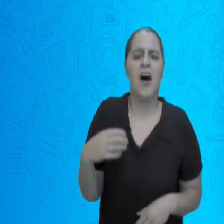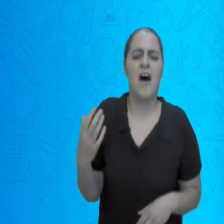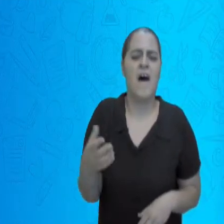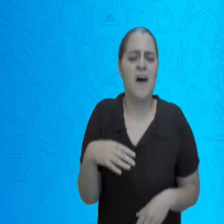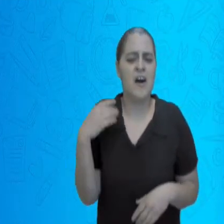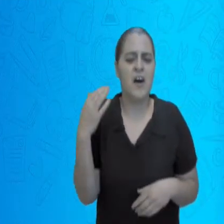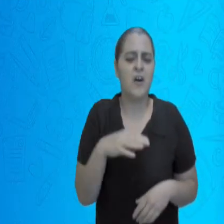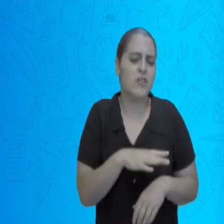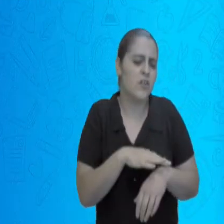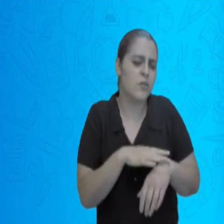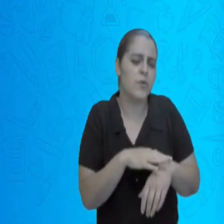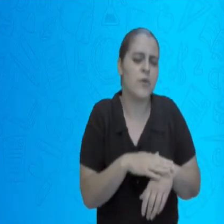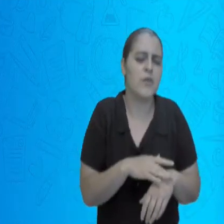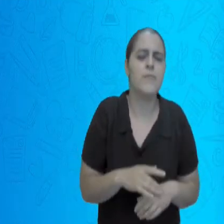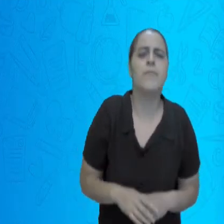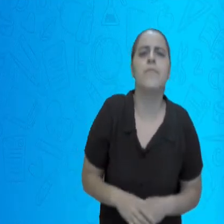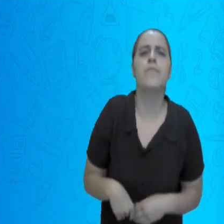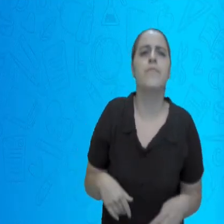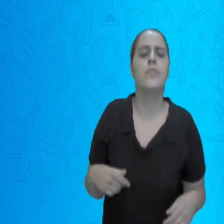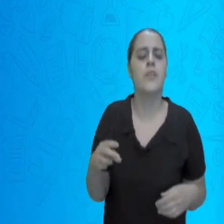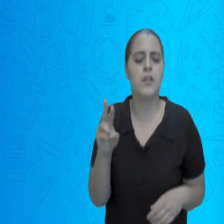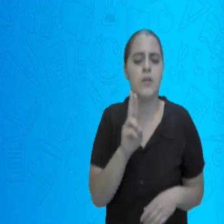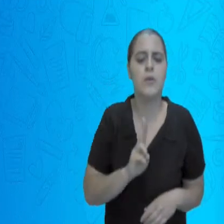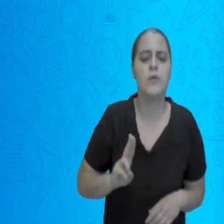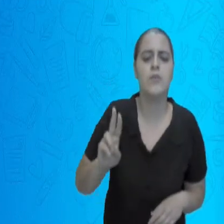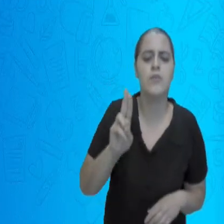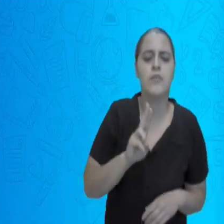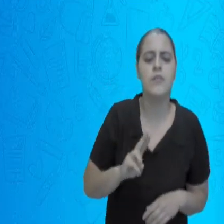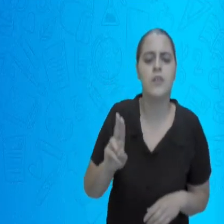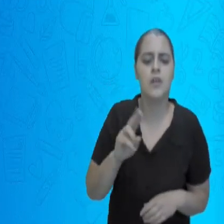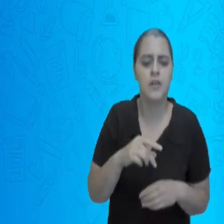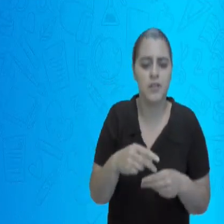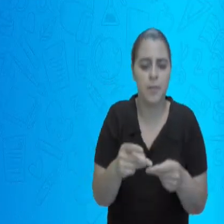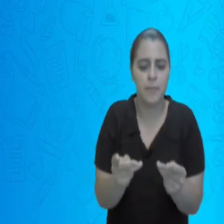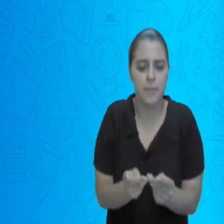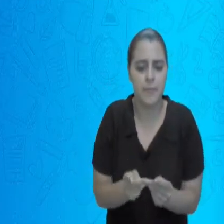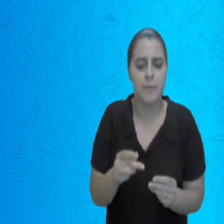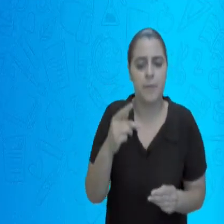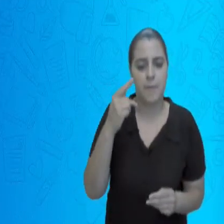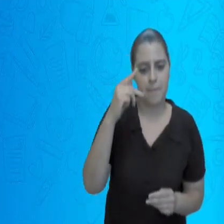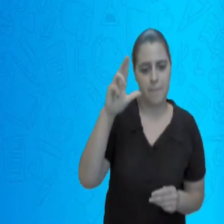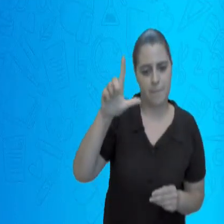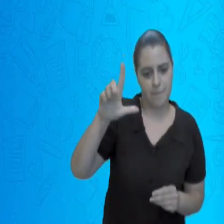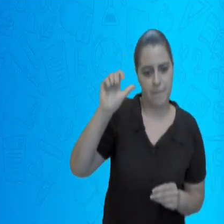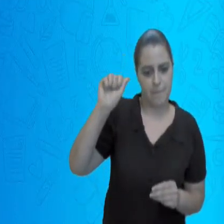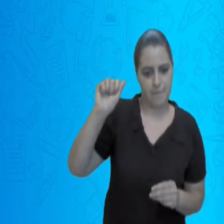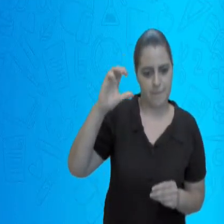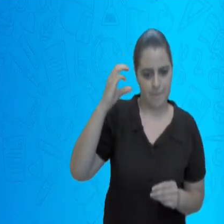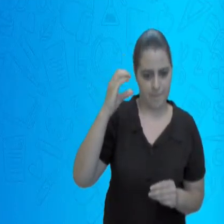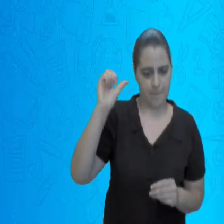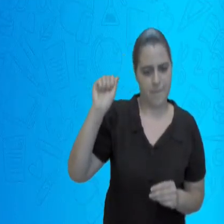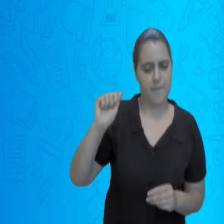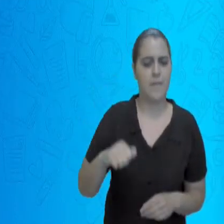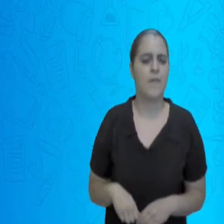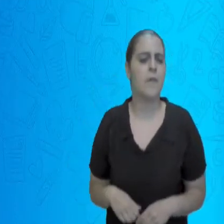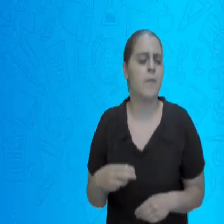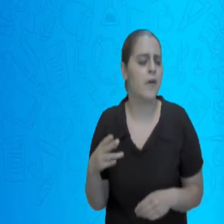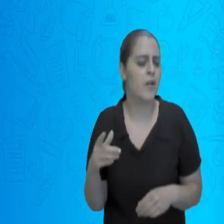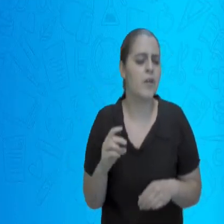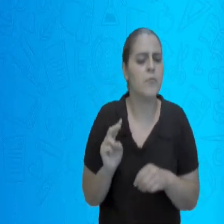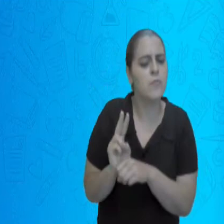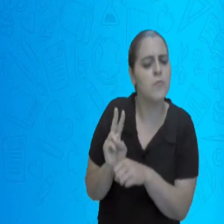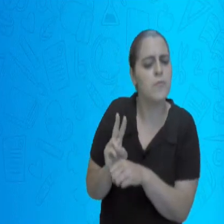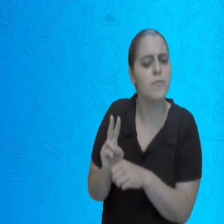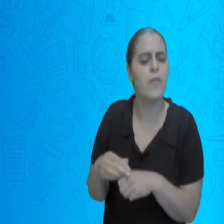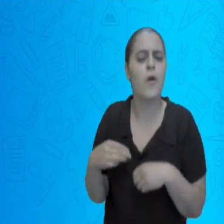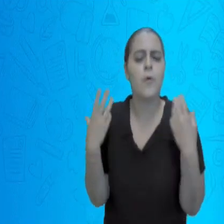um processo infeccioso. Então, ela é usada, essa placa, para poder fazer esse exame e saber que tipo